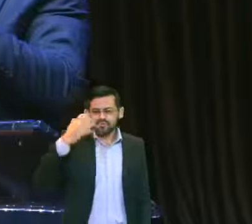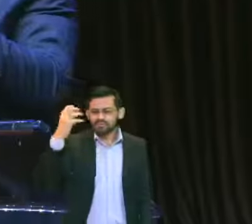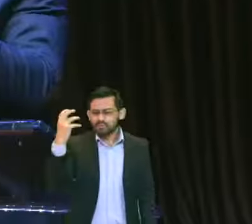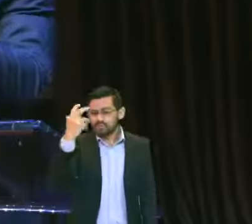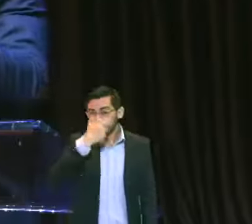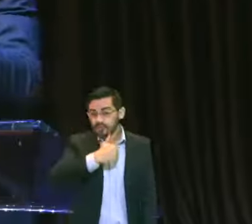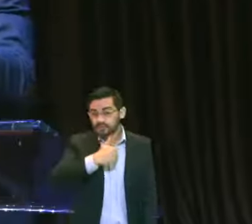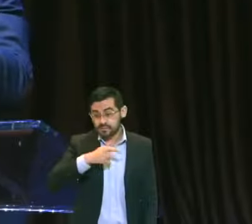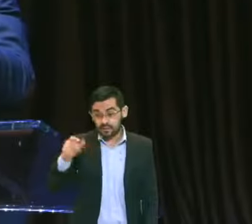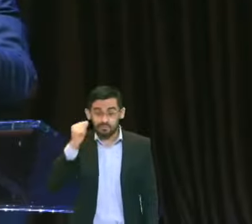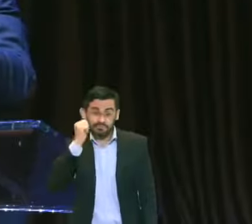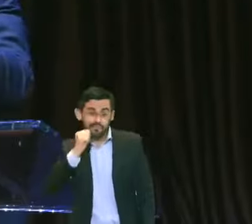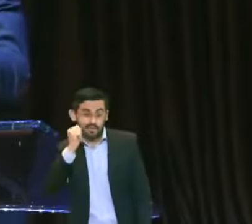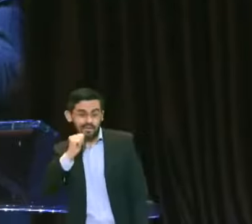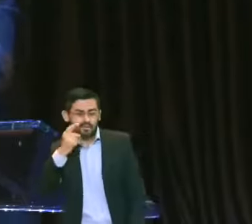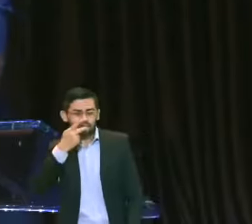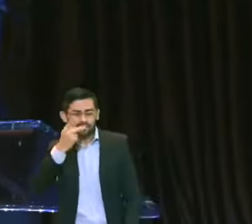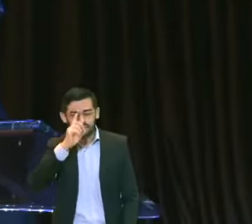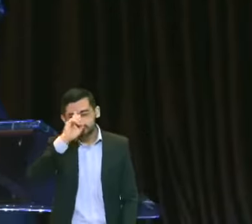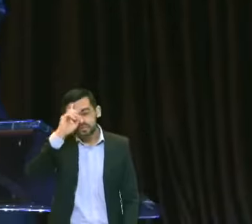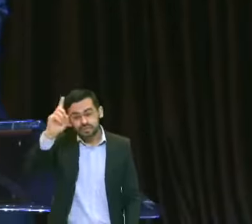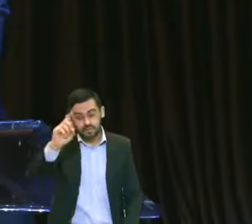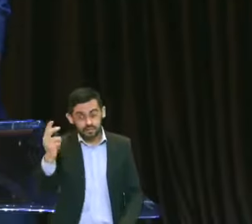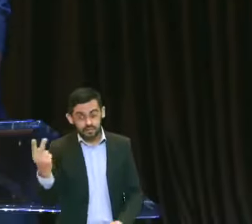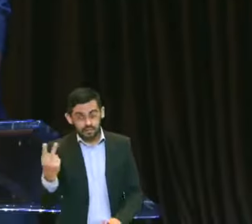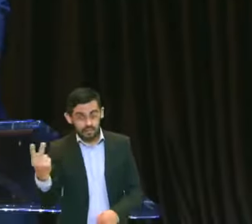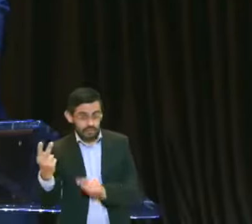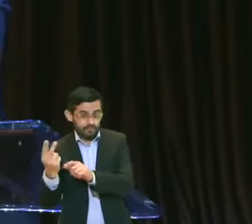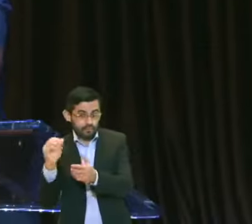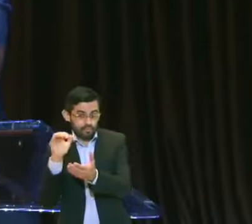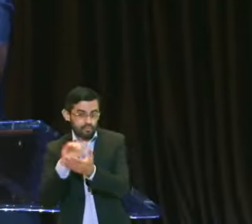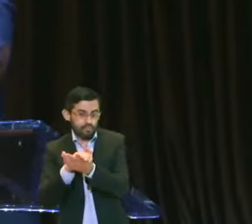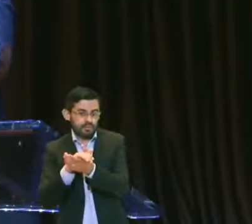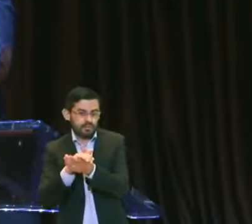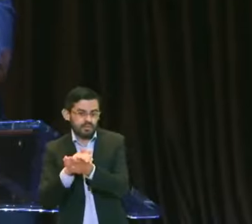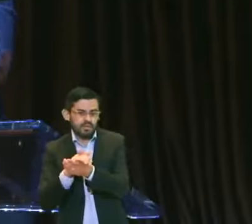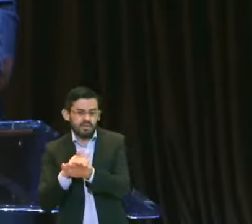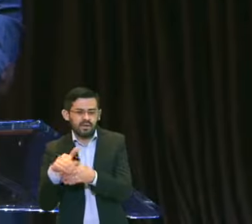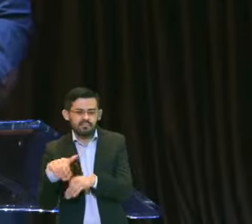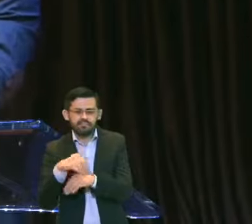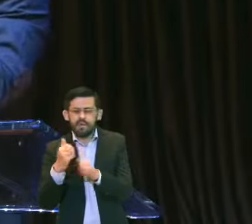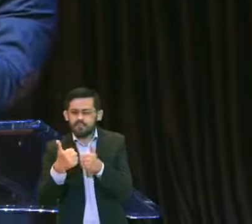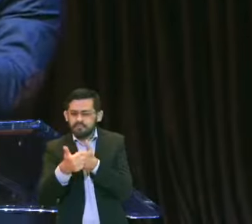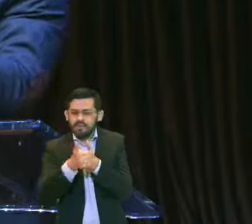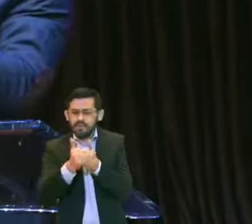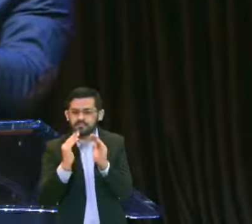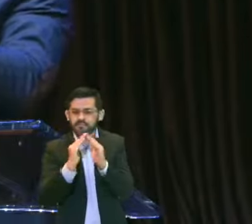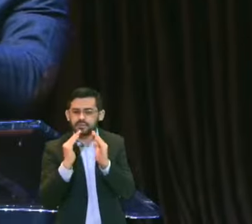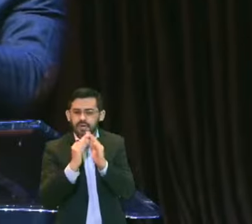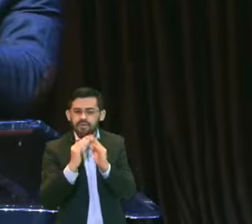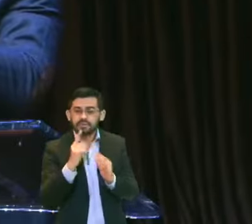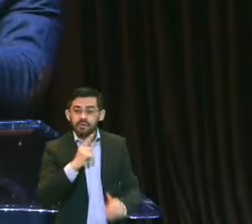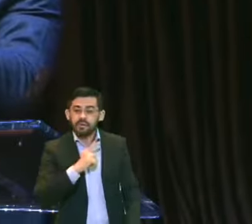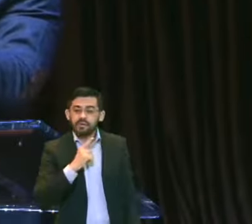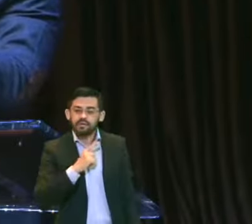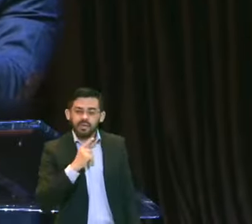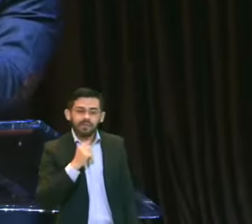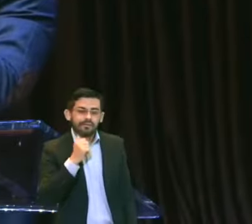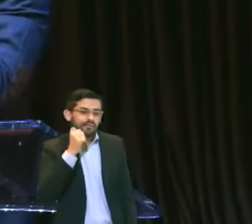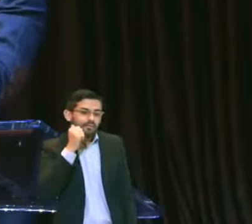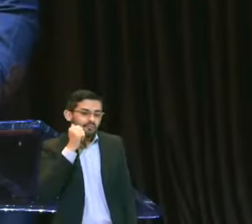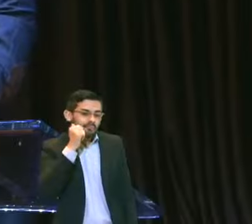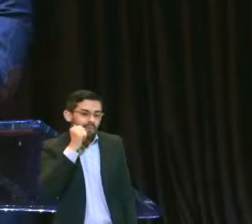Ela um dia estava com o marido e eles passaram pertinho de casa, e tinha uma menina